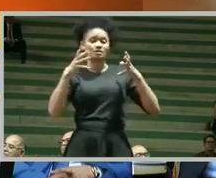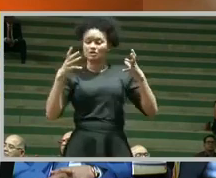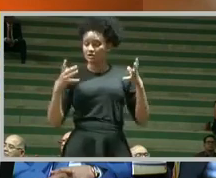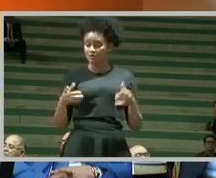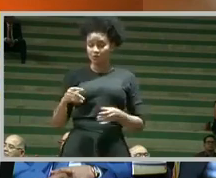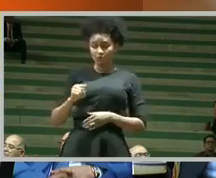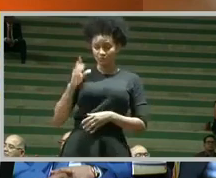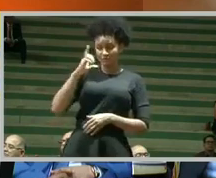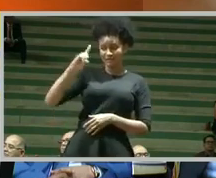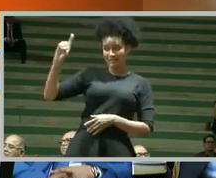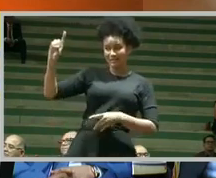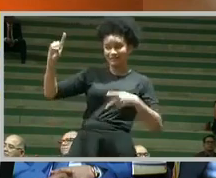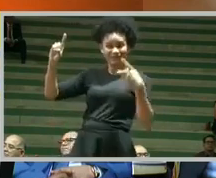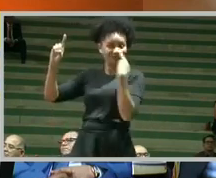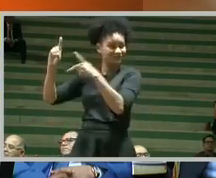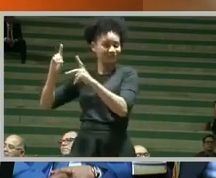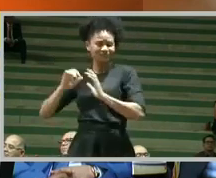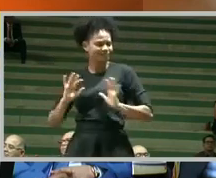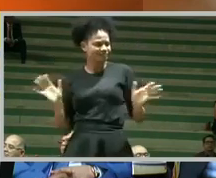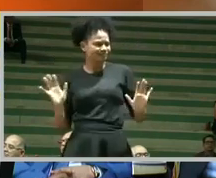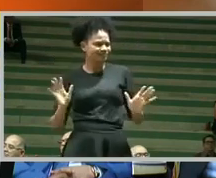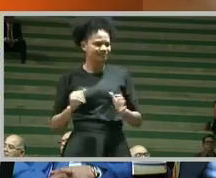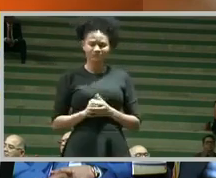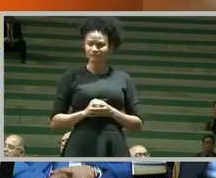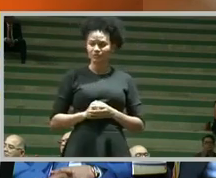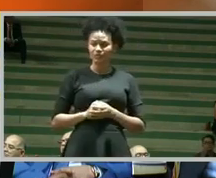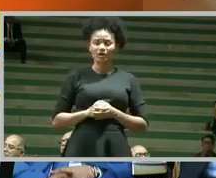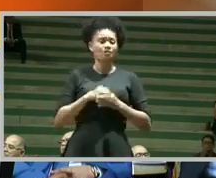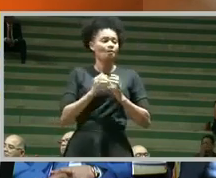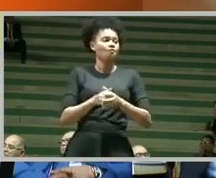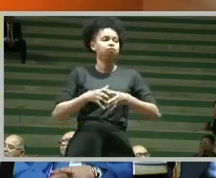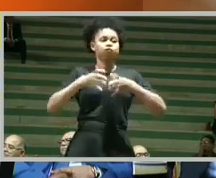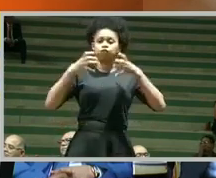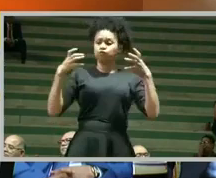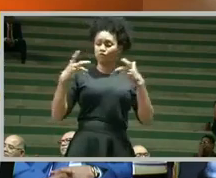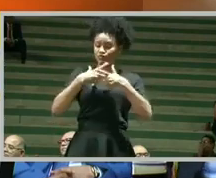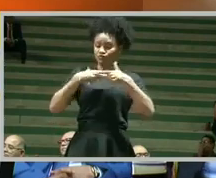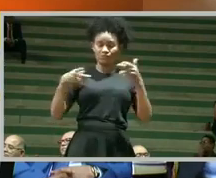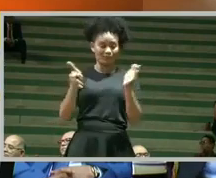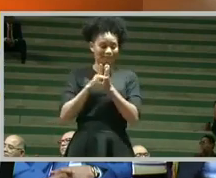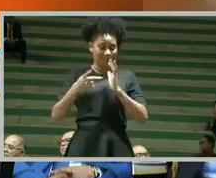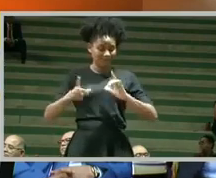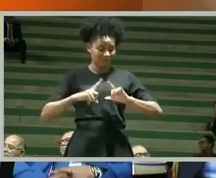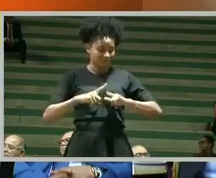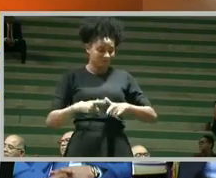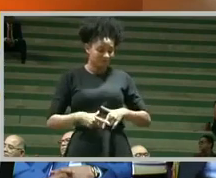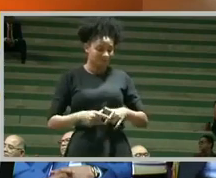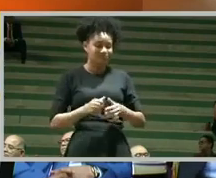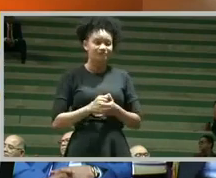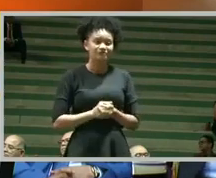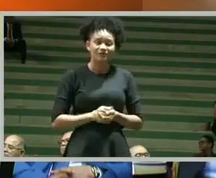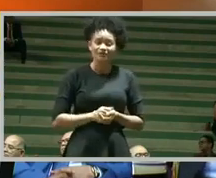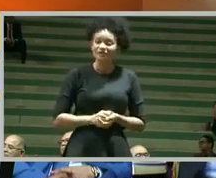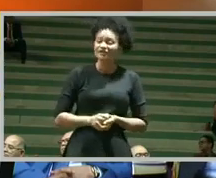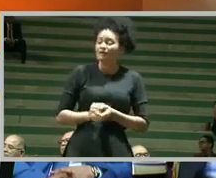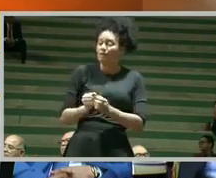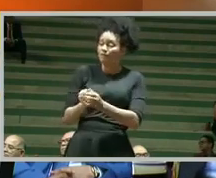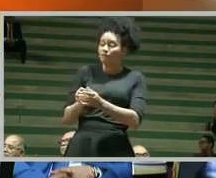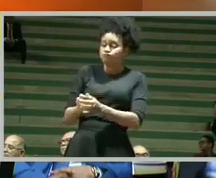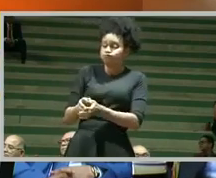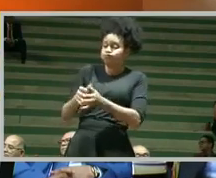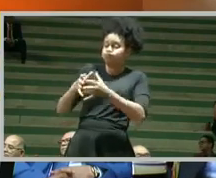Deus deles. Eles não dizem grandes coisas o Deus de Israel. Não. Eles dizem